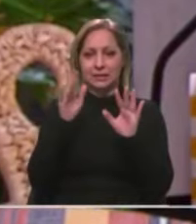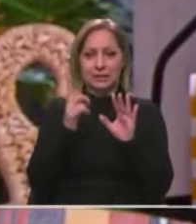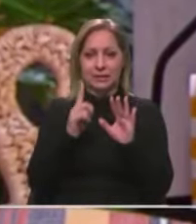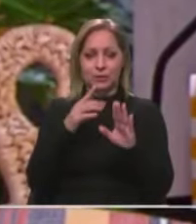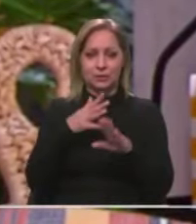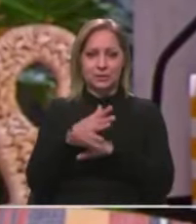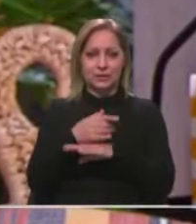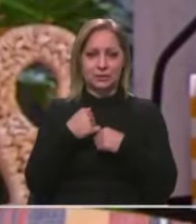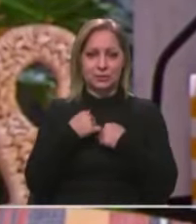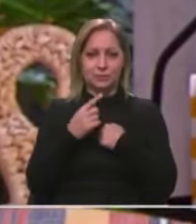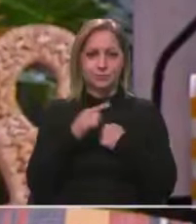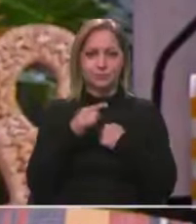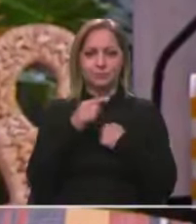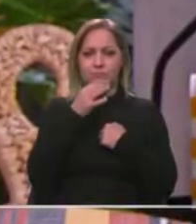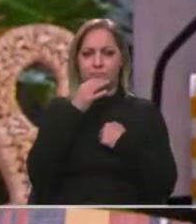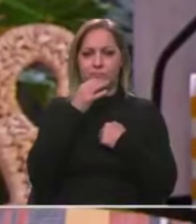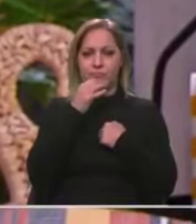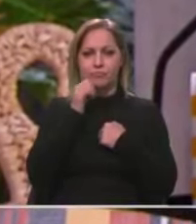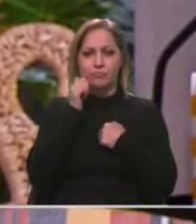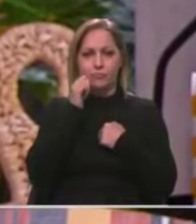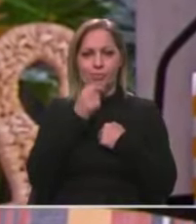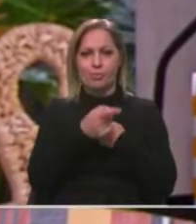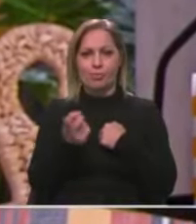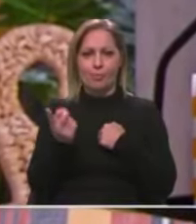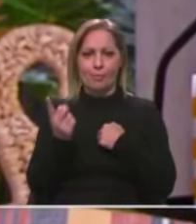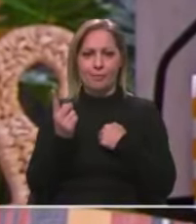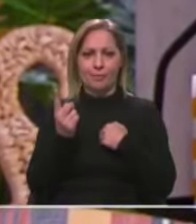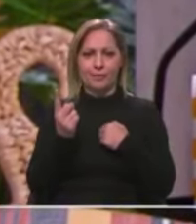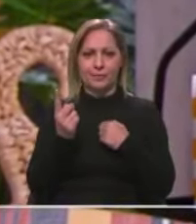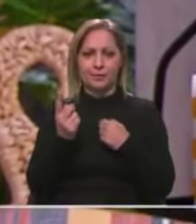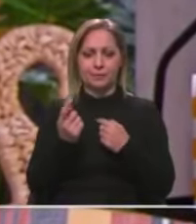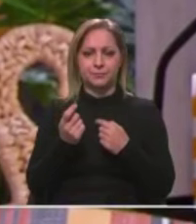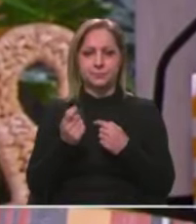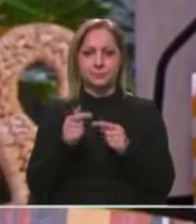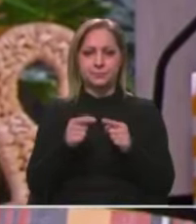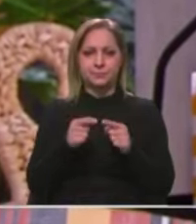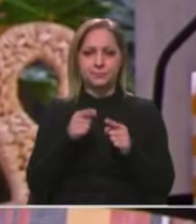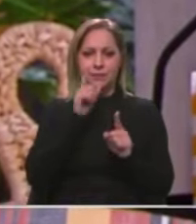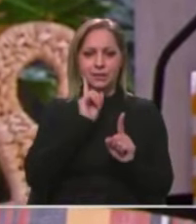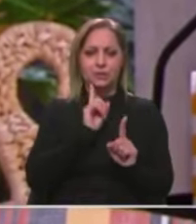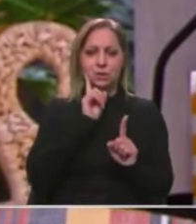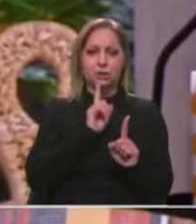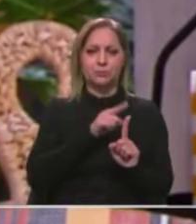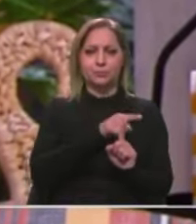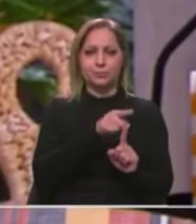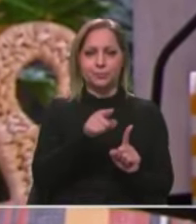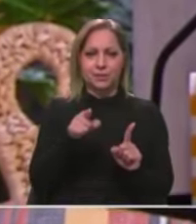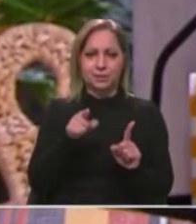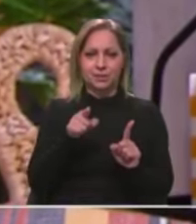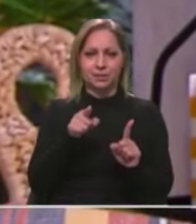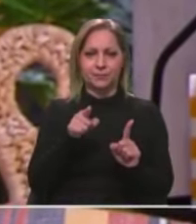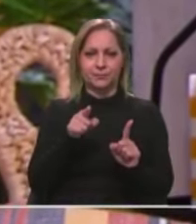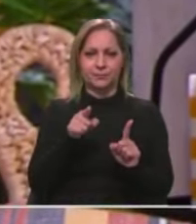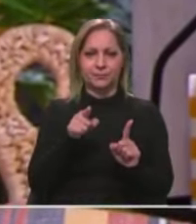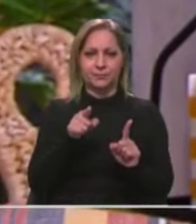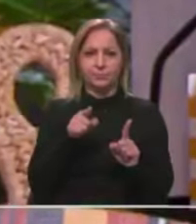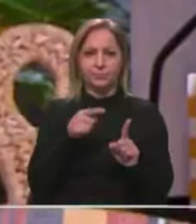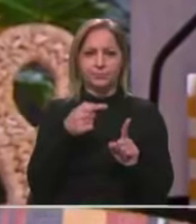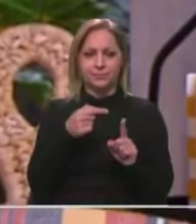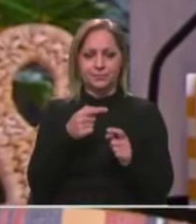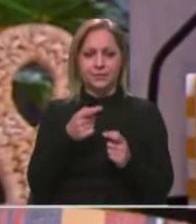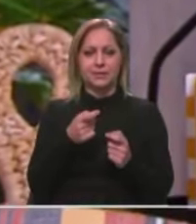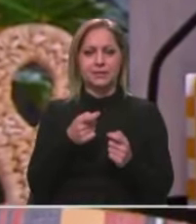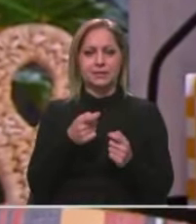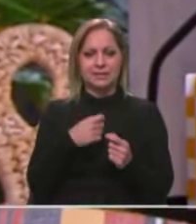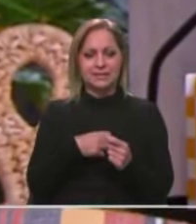então... Mas está a falar de quem? Estou a falar um bocado por parte ali das meninas. As meninas foram ali um bocadinho...